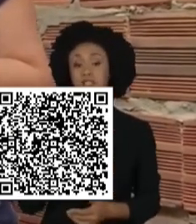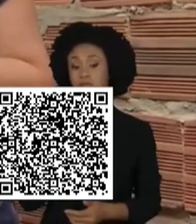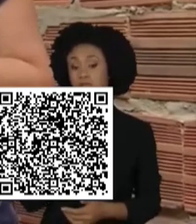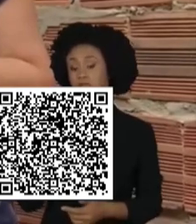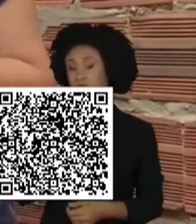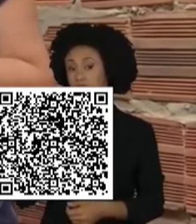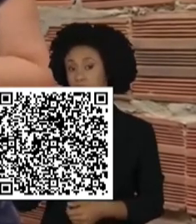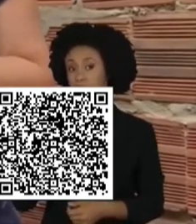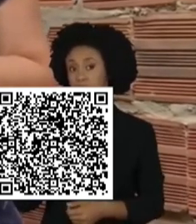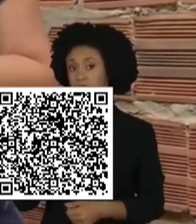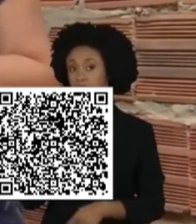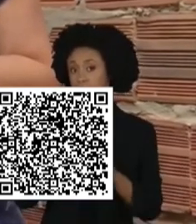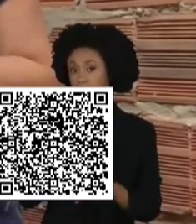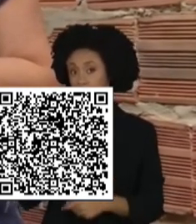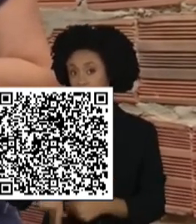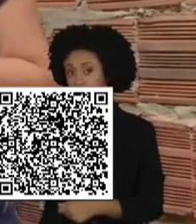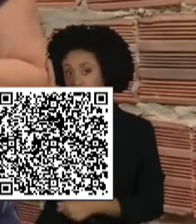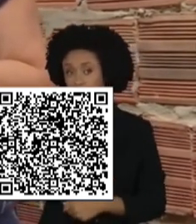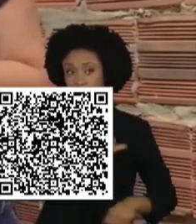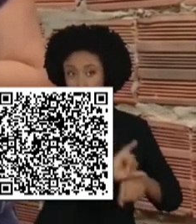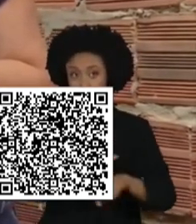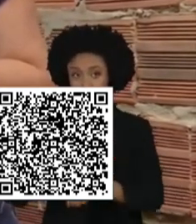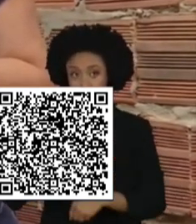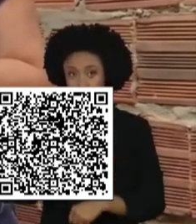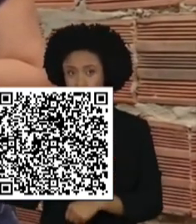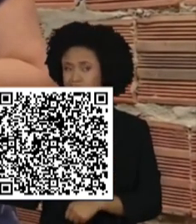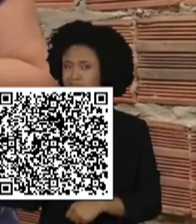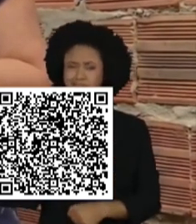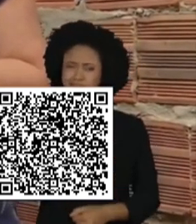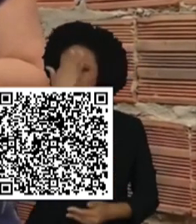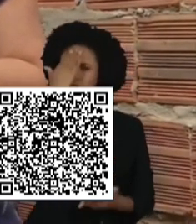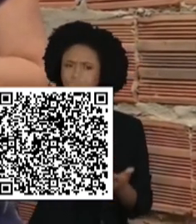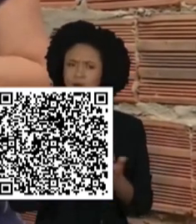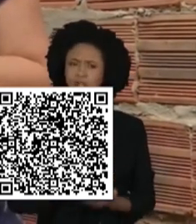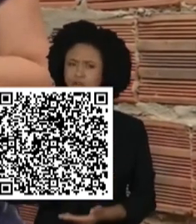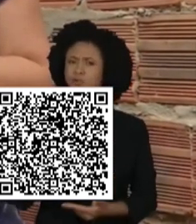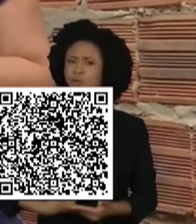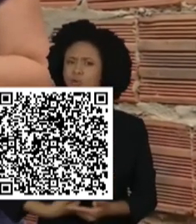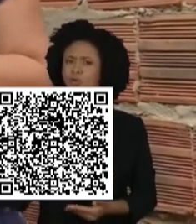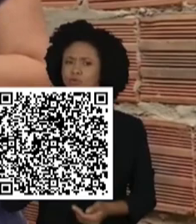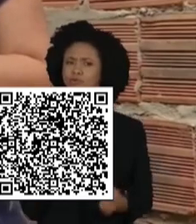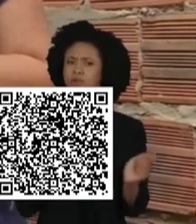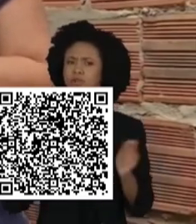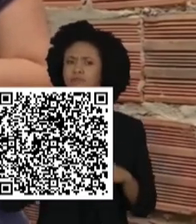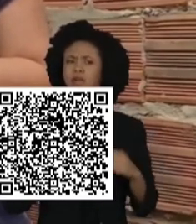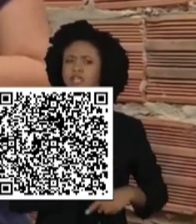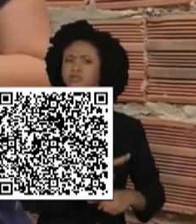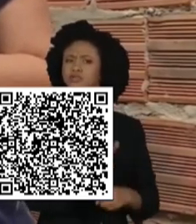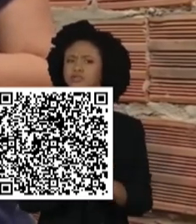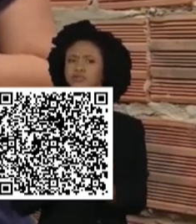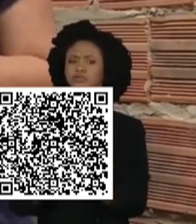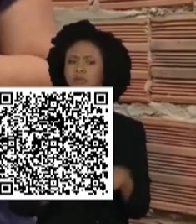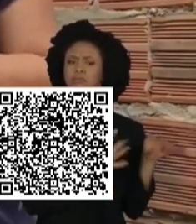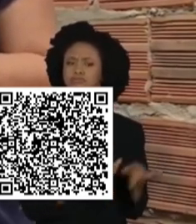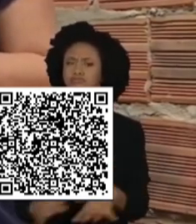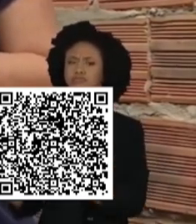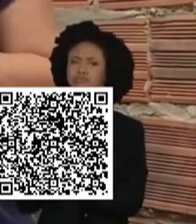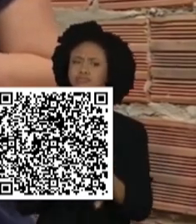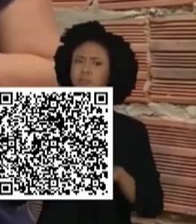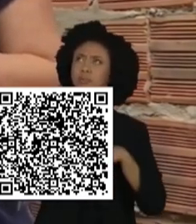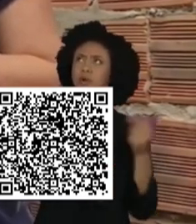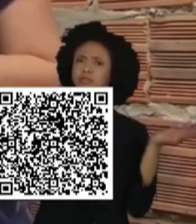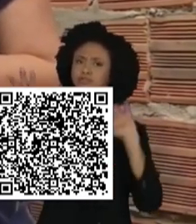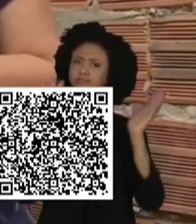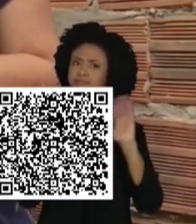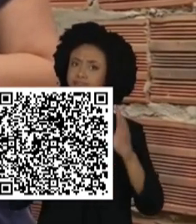nas capitais não acreditam que seus governantes têm capacidade de prevenir as tragédias